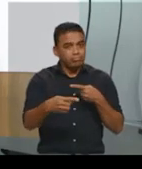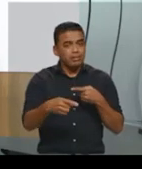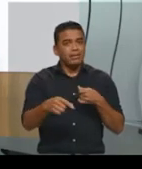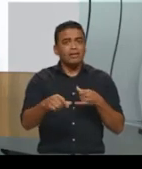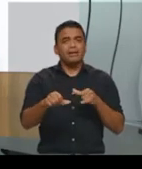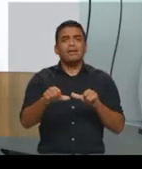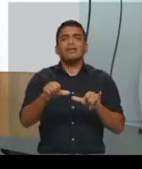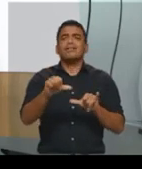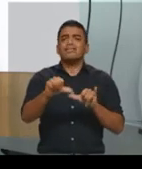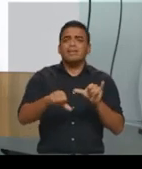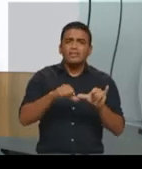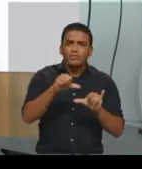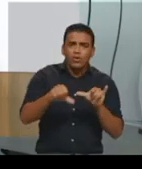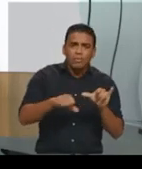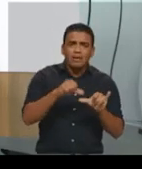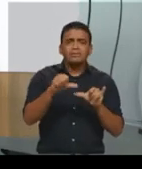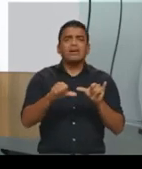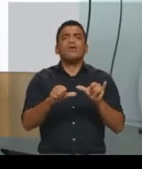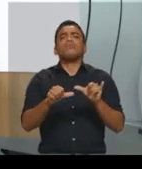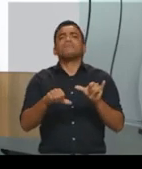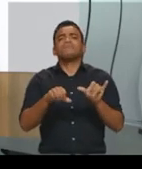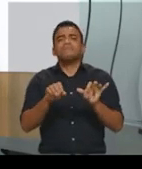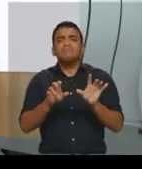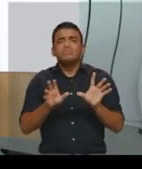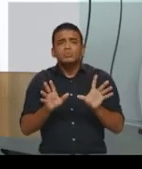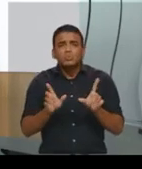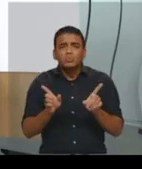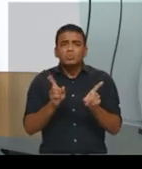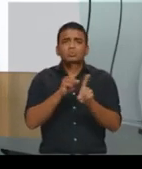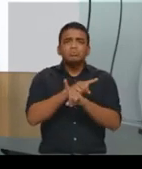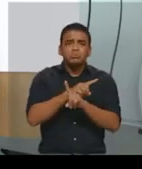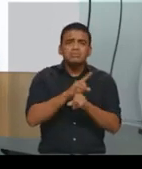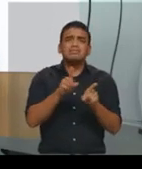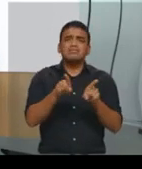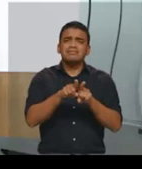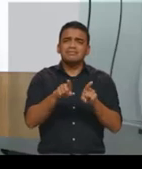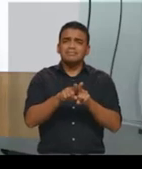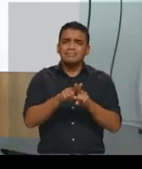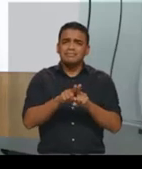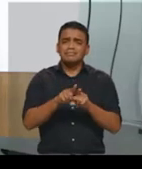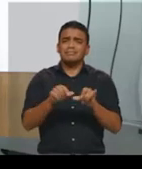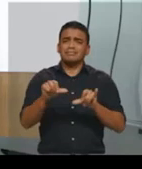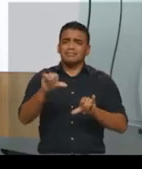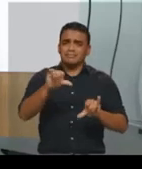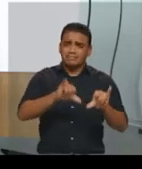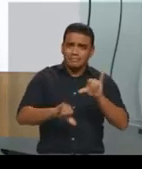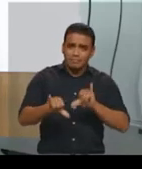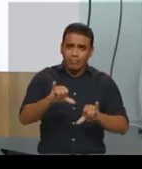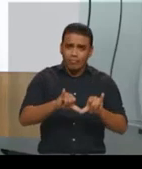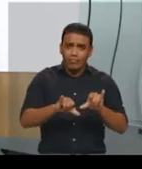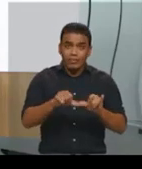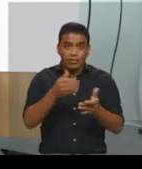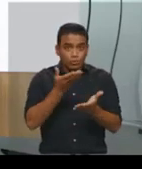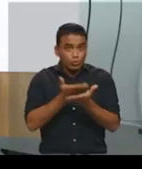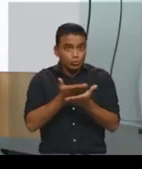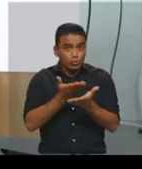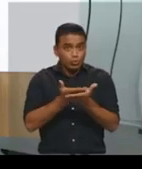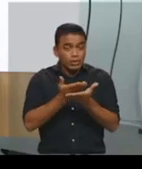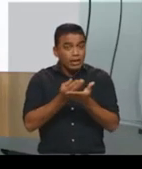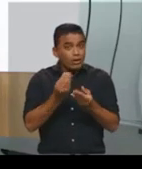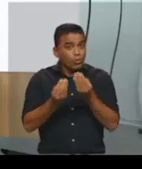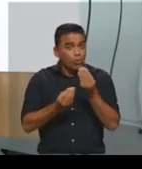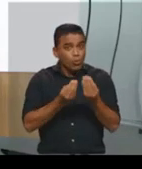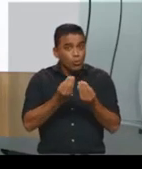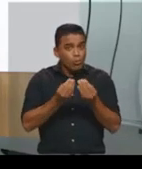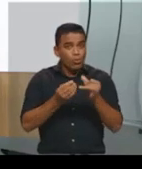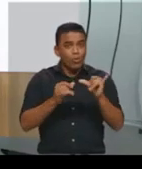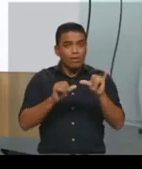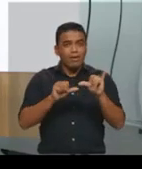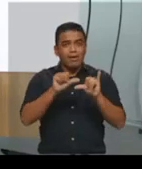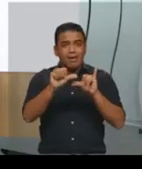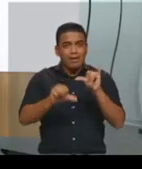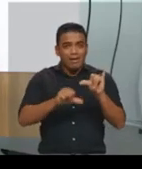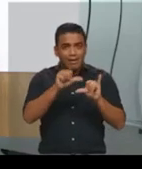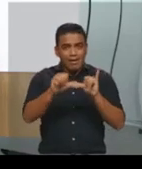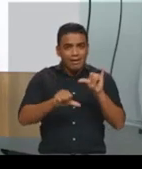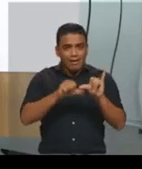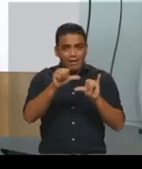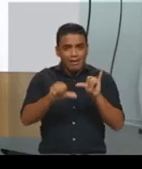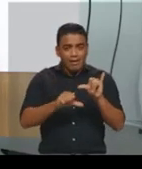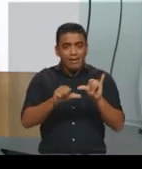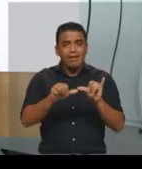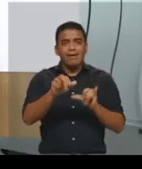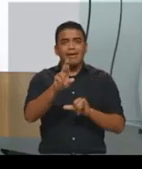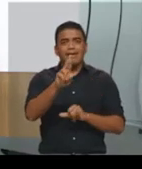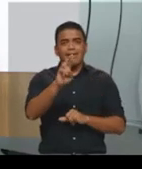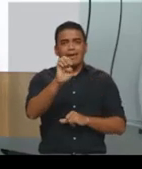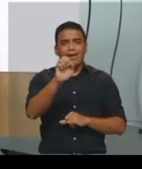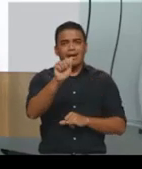transformações físicas e transformações químicas. Nessa aula, vamos estudar um pouco sobre reações químicas e também, na